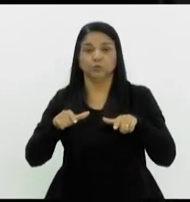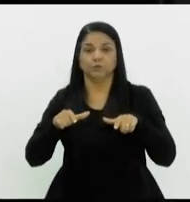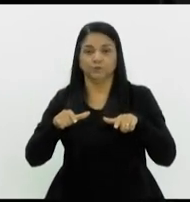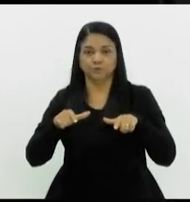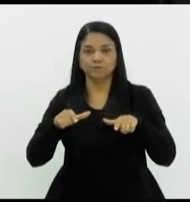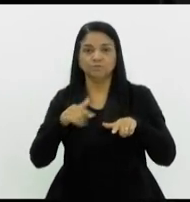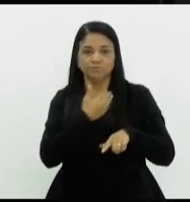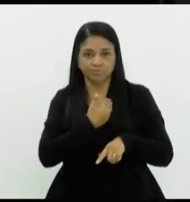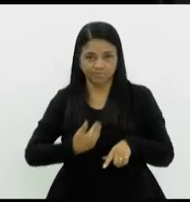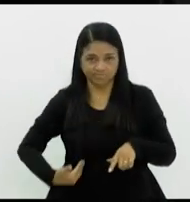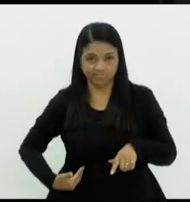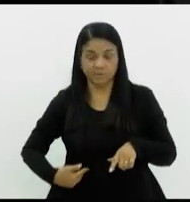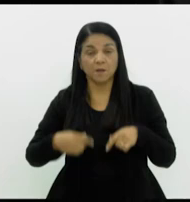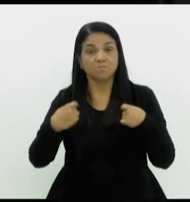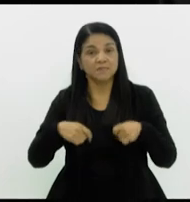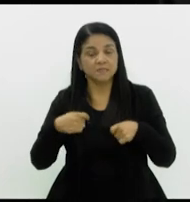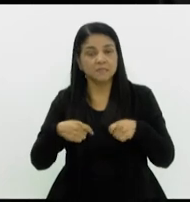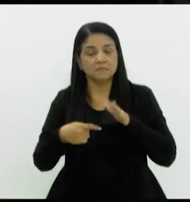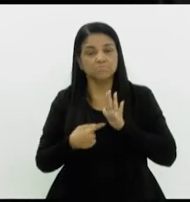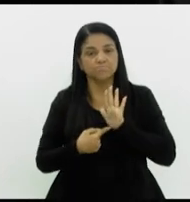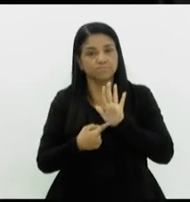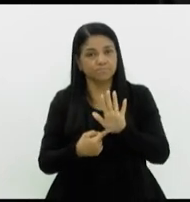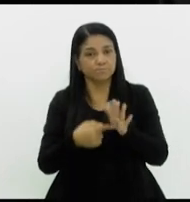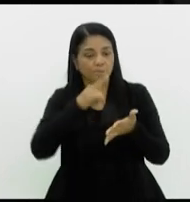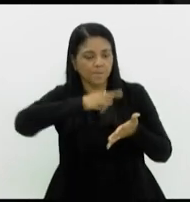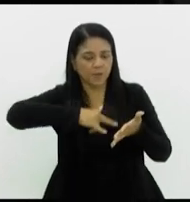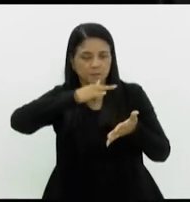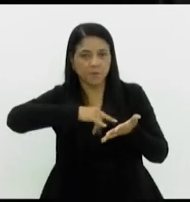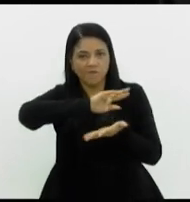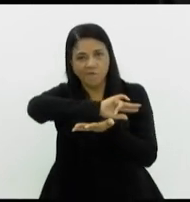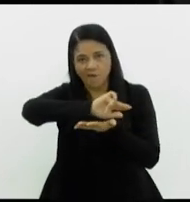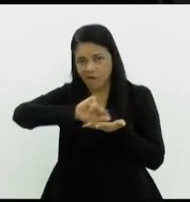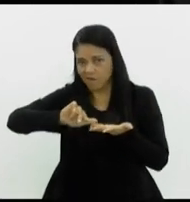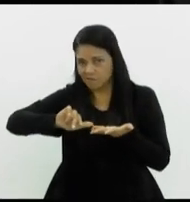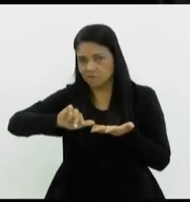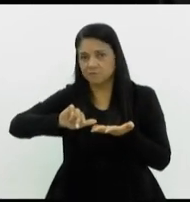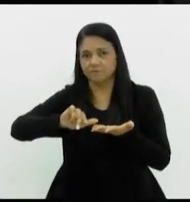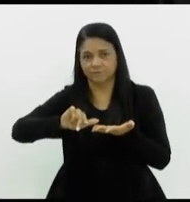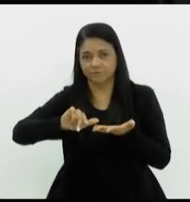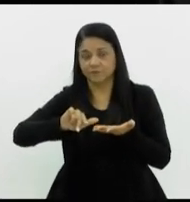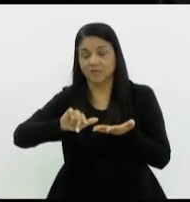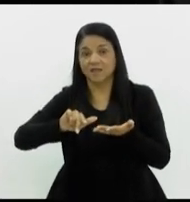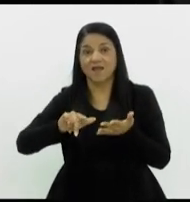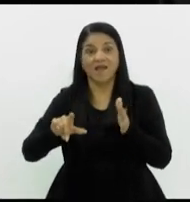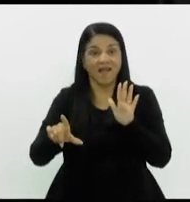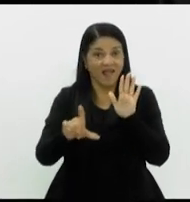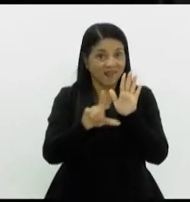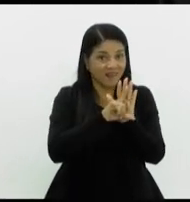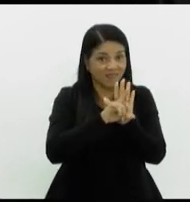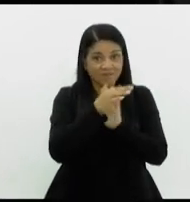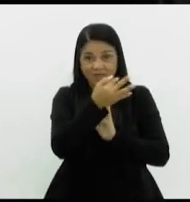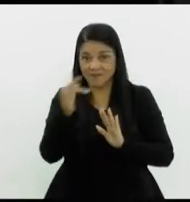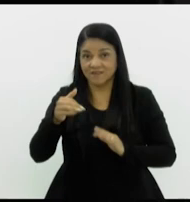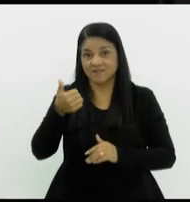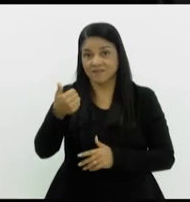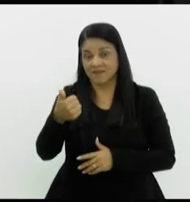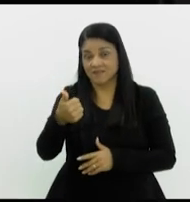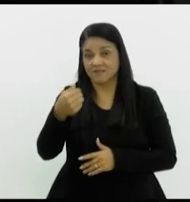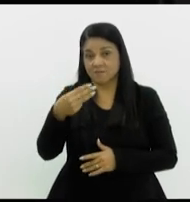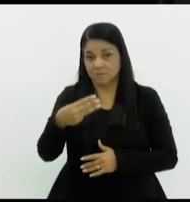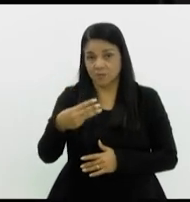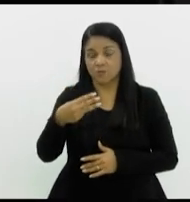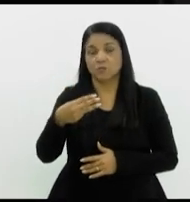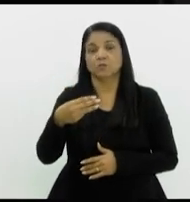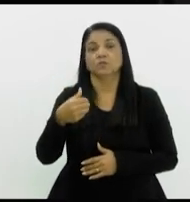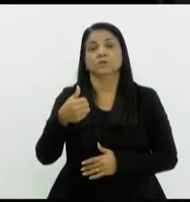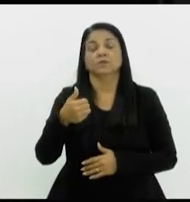ela precisa apresentar uma série de documentação. E nem a Lei Federal 13.019, de